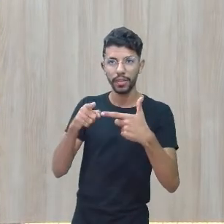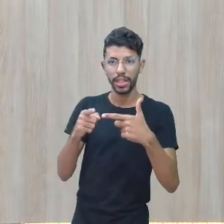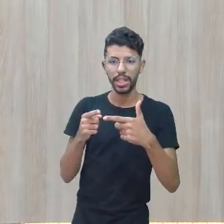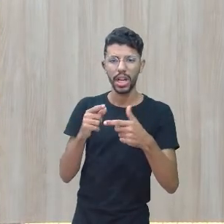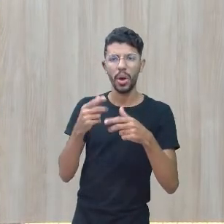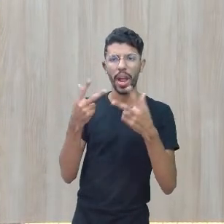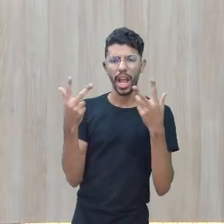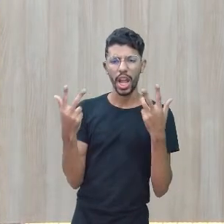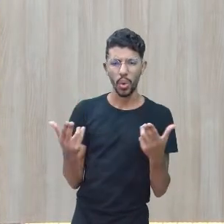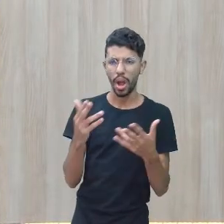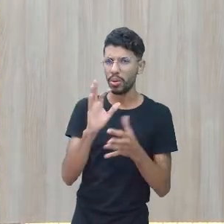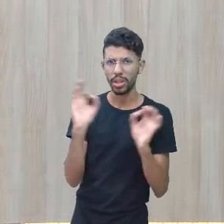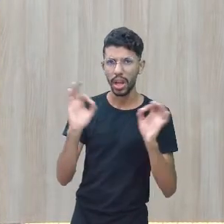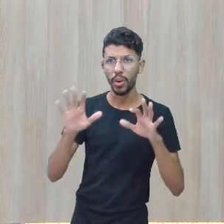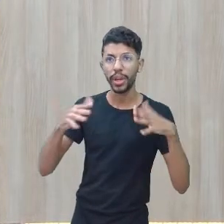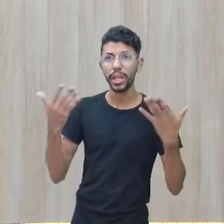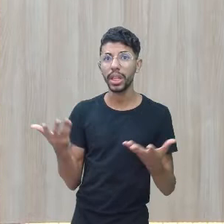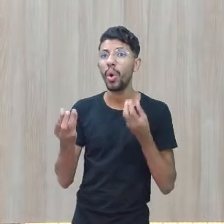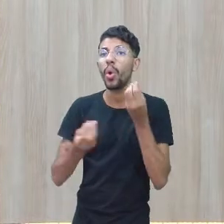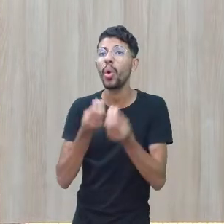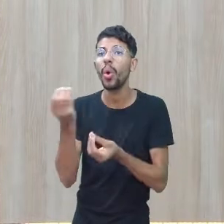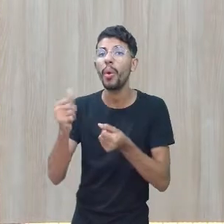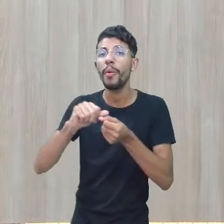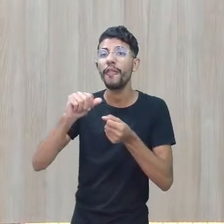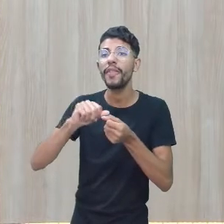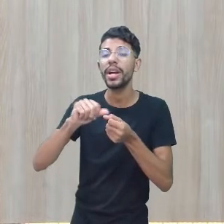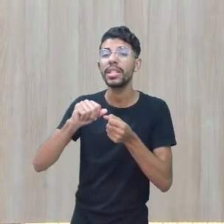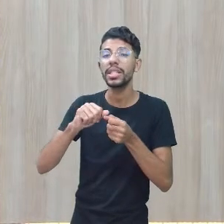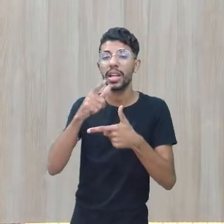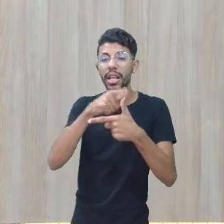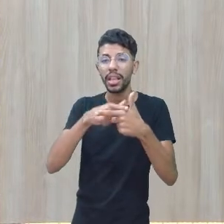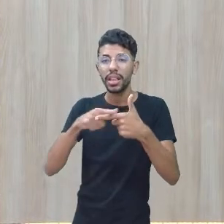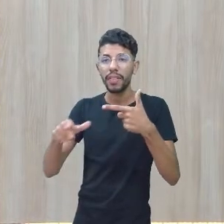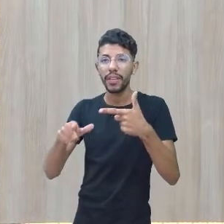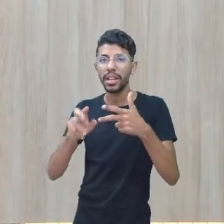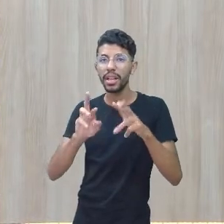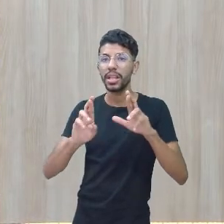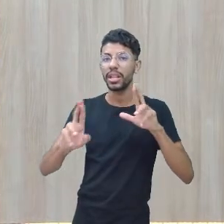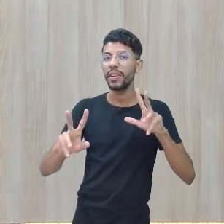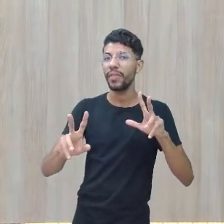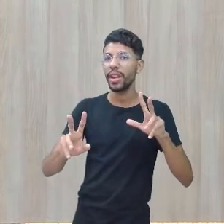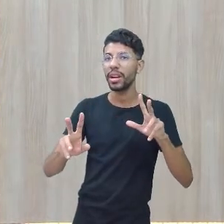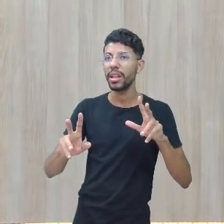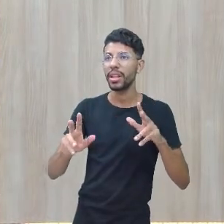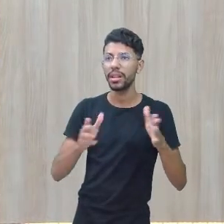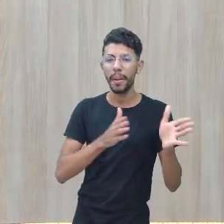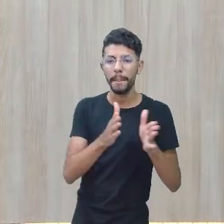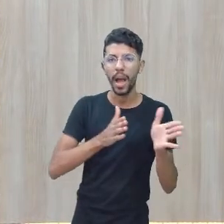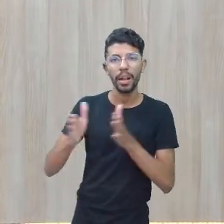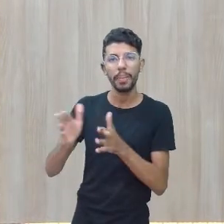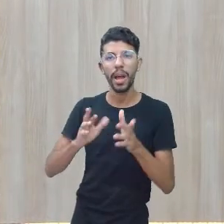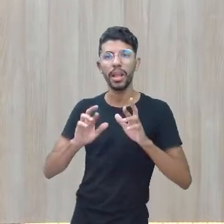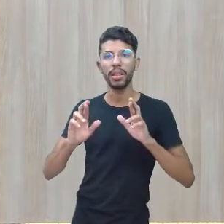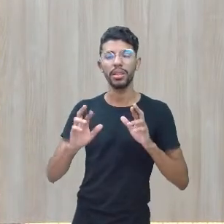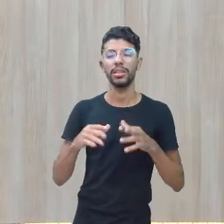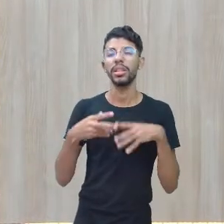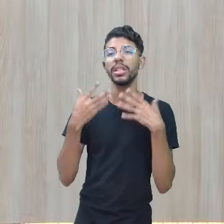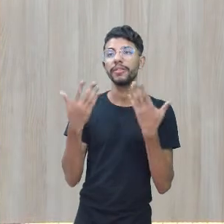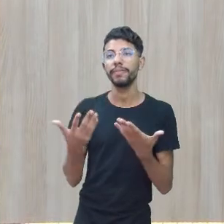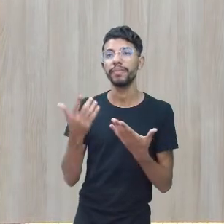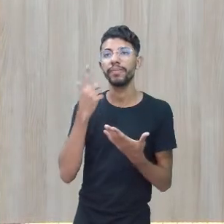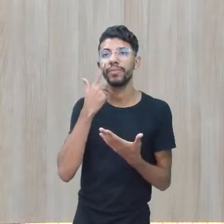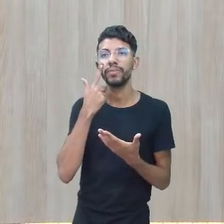partes idênticas, como é que eu faço para dividir isso em partes diferentes, em partes que não são idênticas? A gente vai